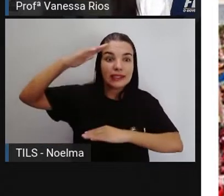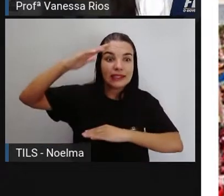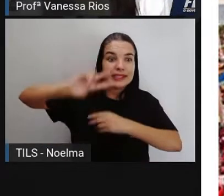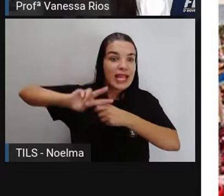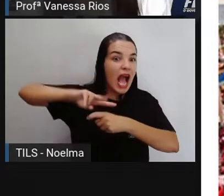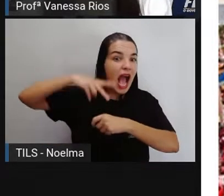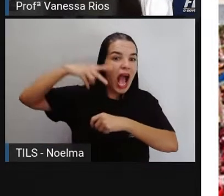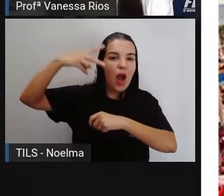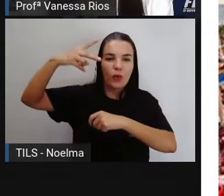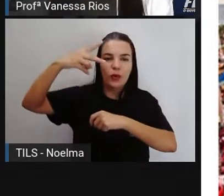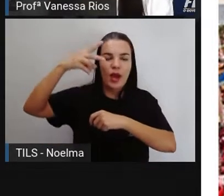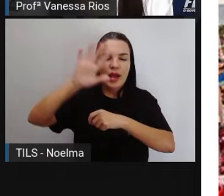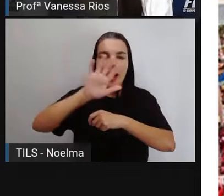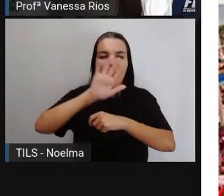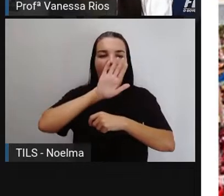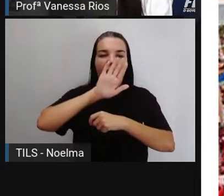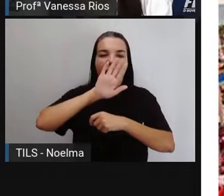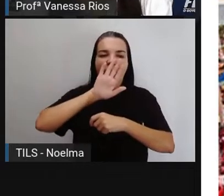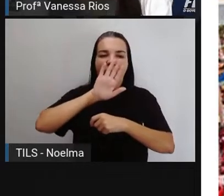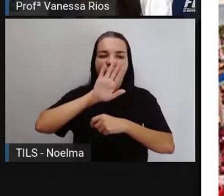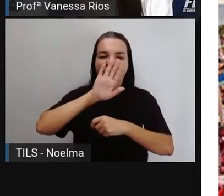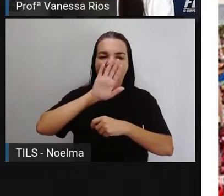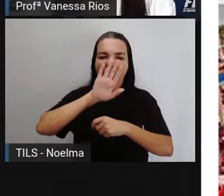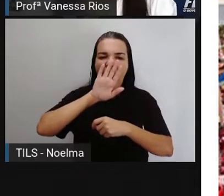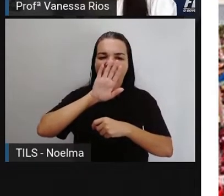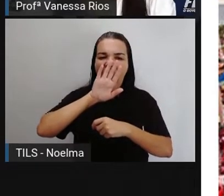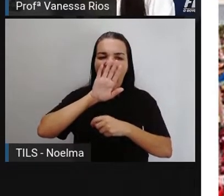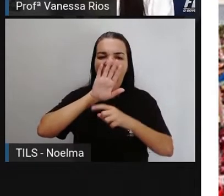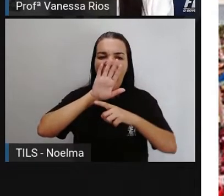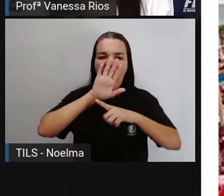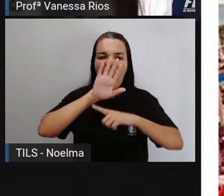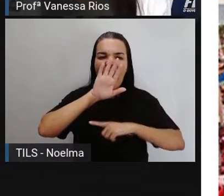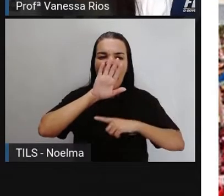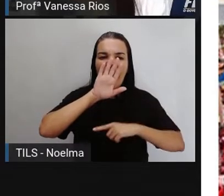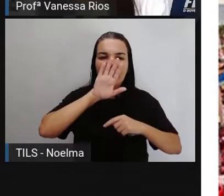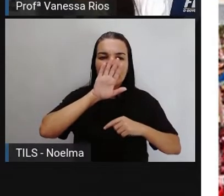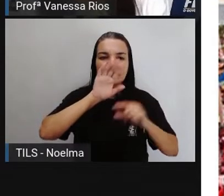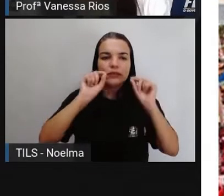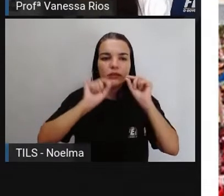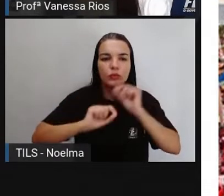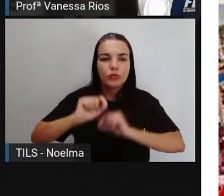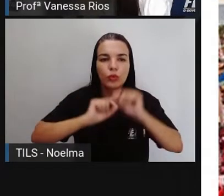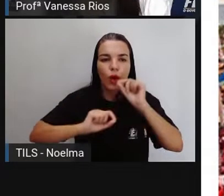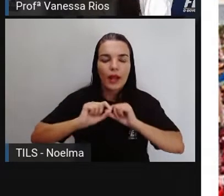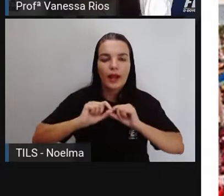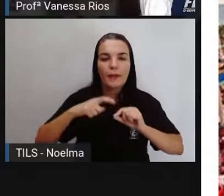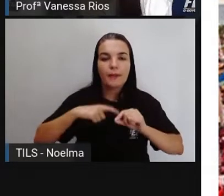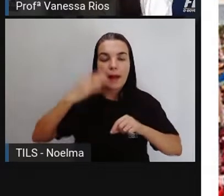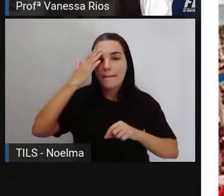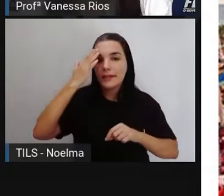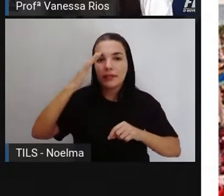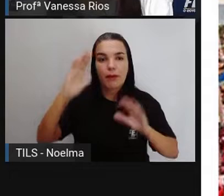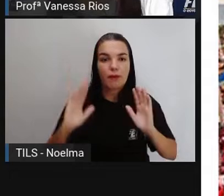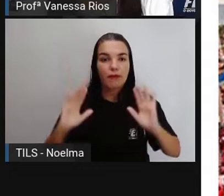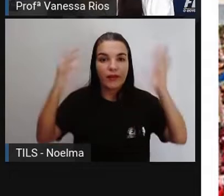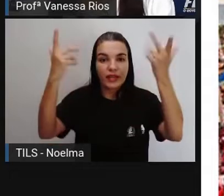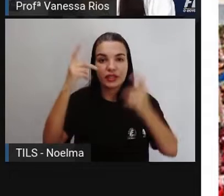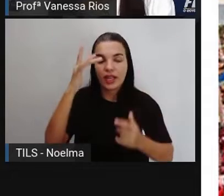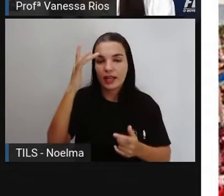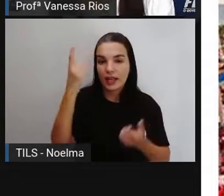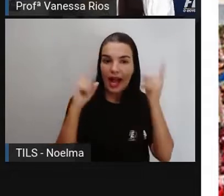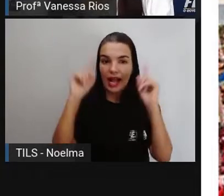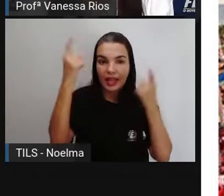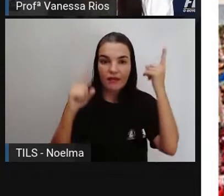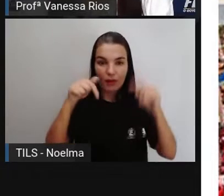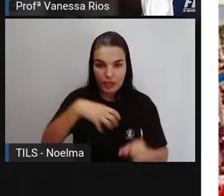principalmente em Salvador, que é onde se concentra, né, onde acontece a principal festa de carnaval na Bahia, e onde a presença do